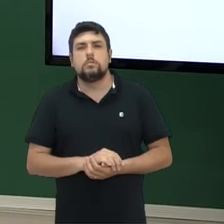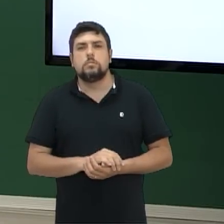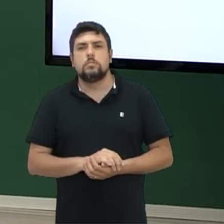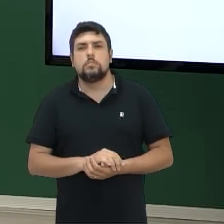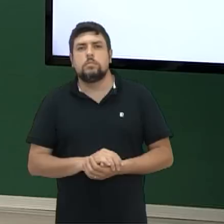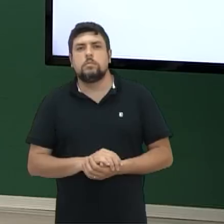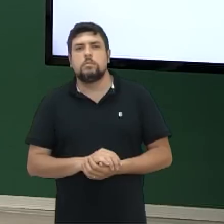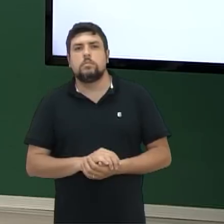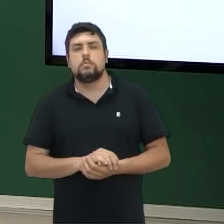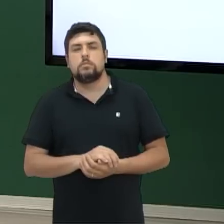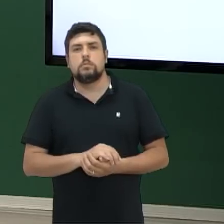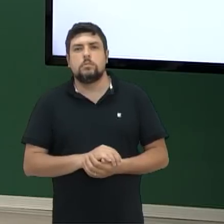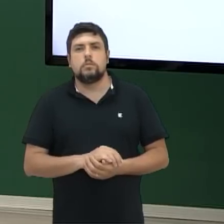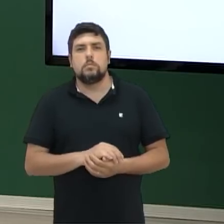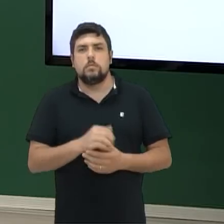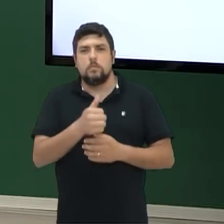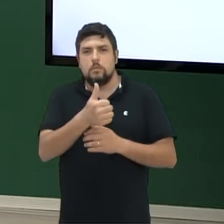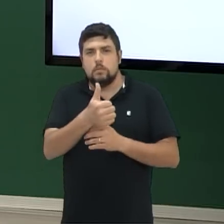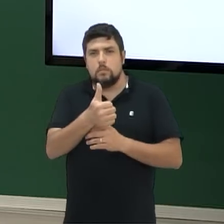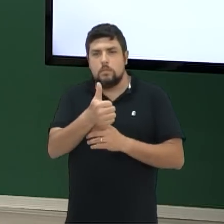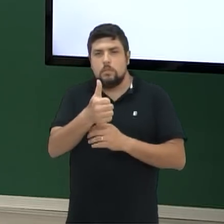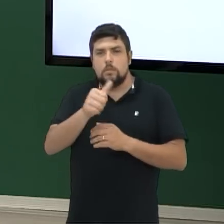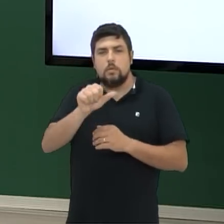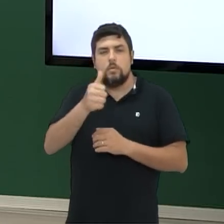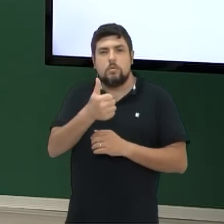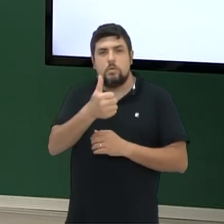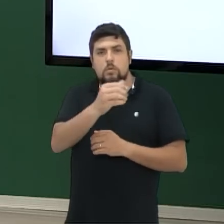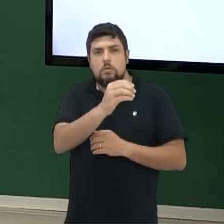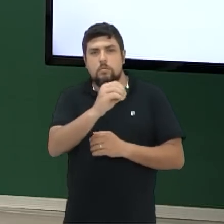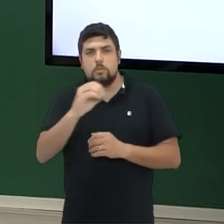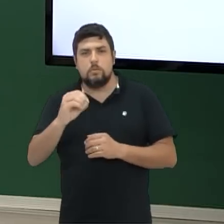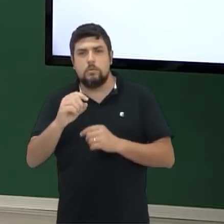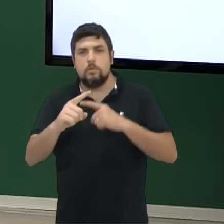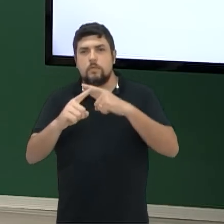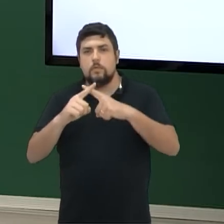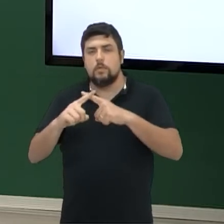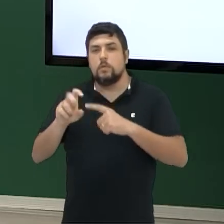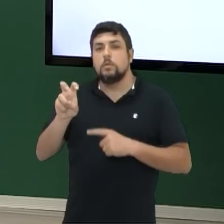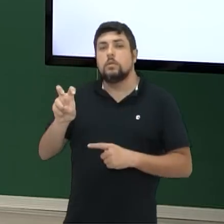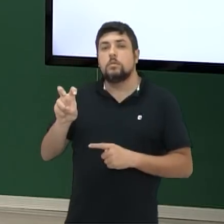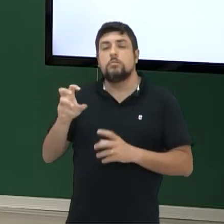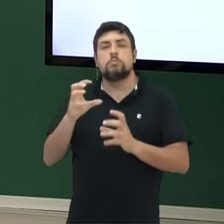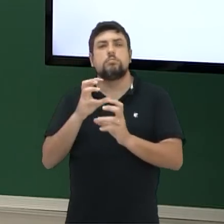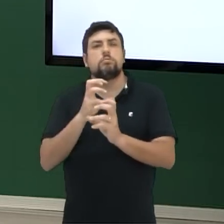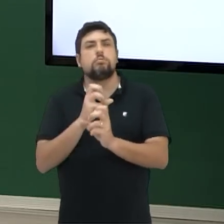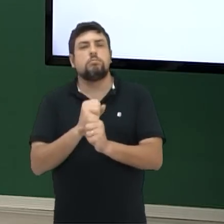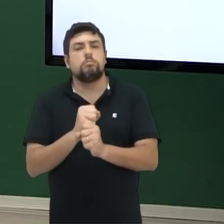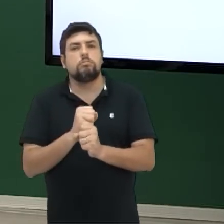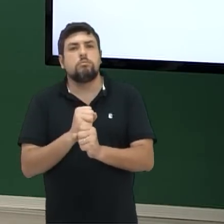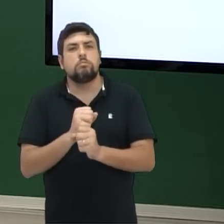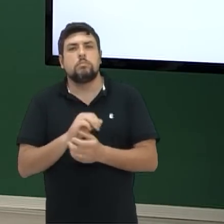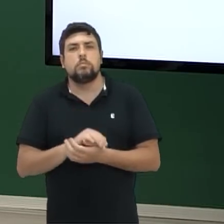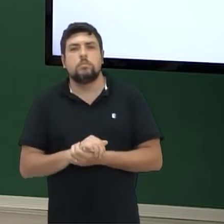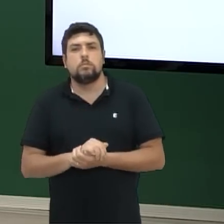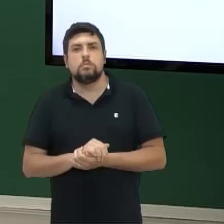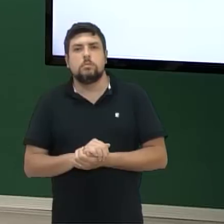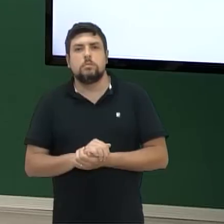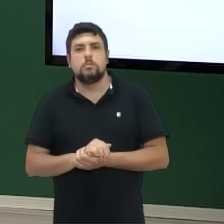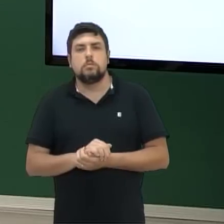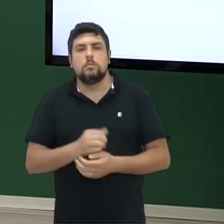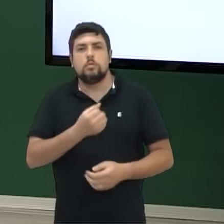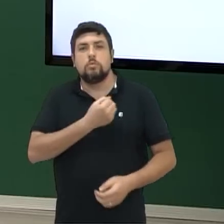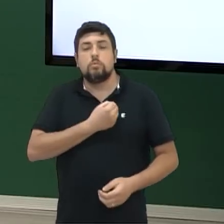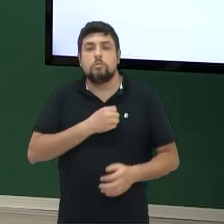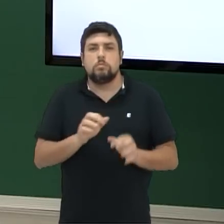multiplicar 1000 por 5. 1000 vezes 5 é um número muito simples de fazer,